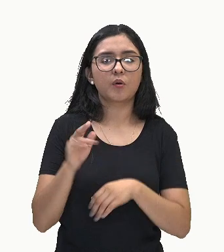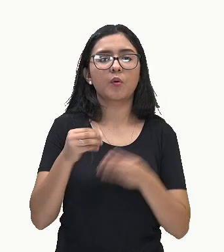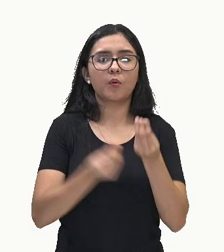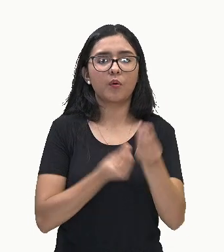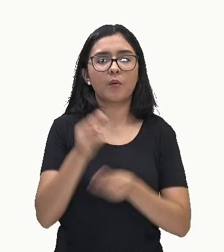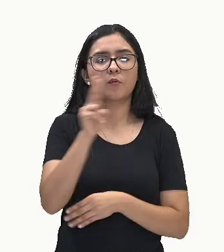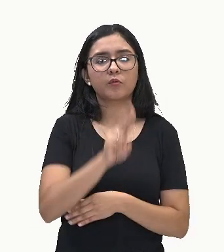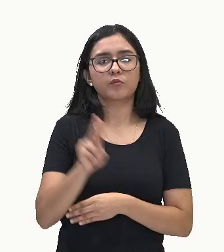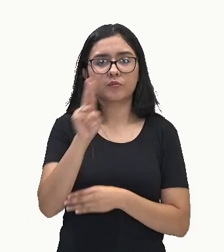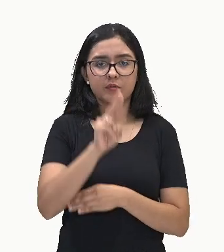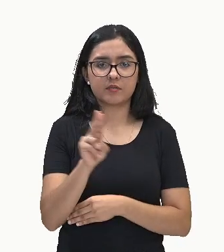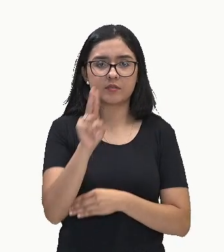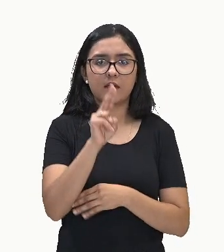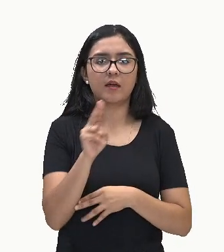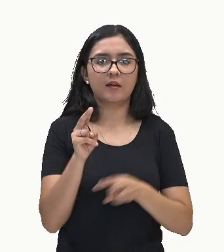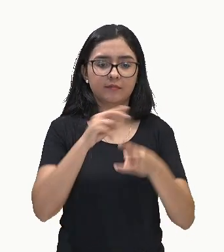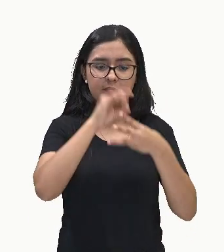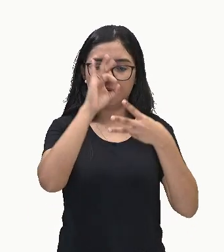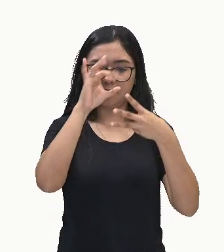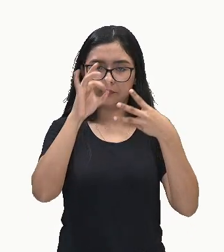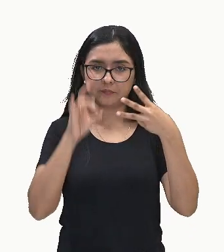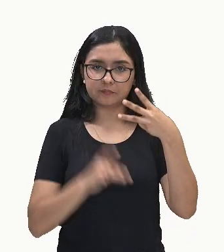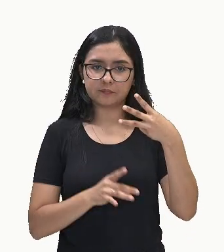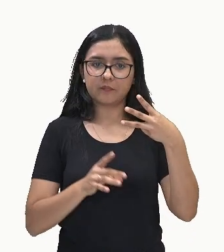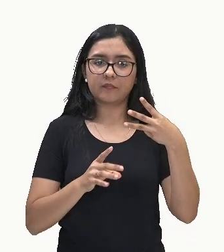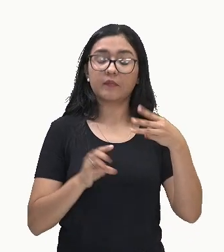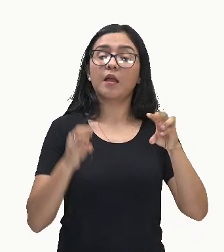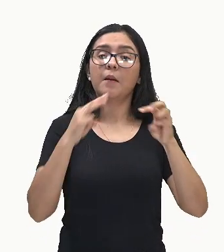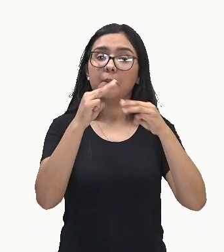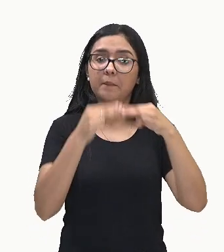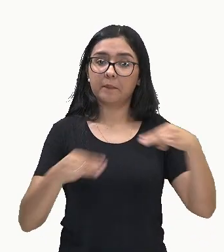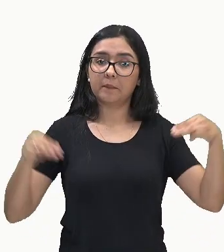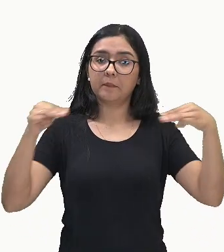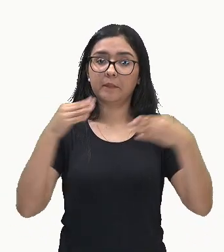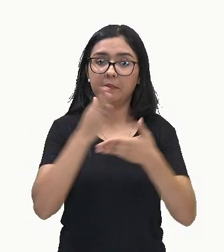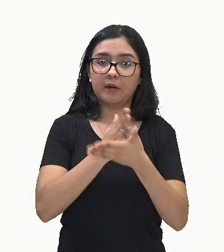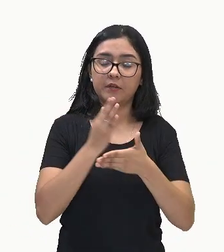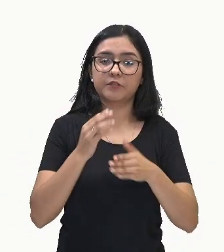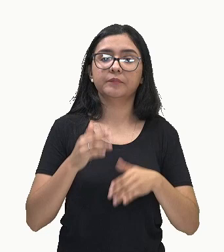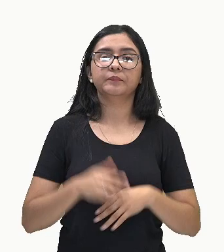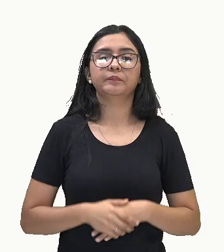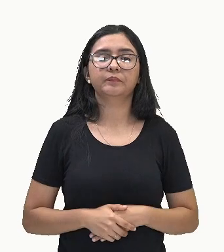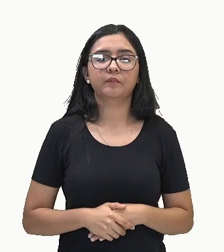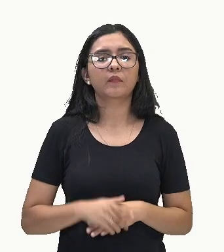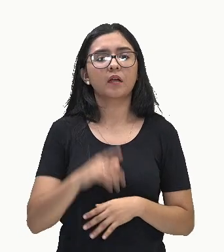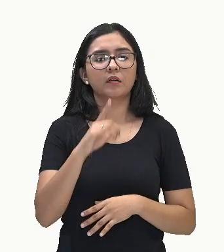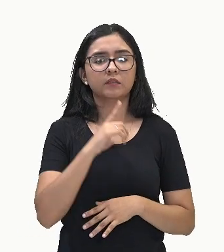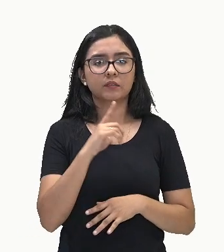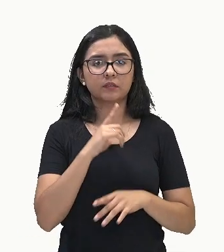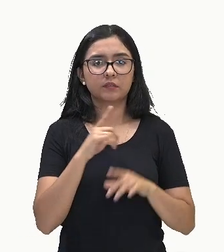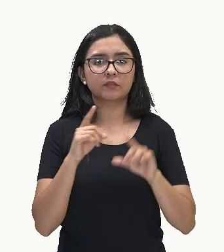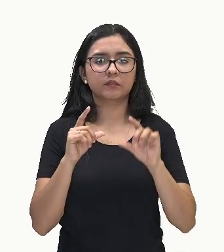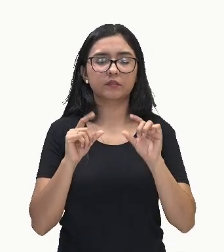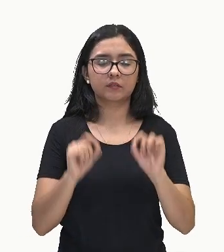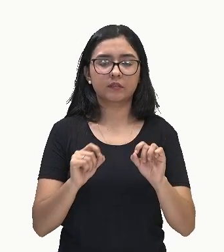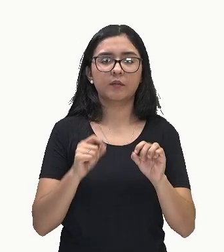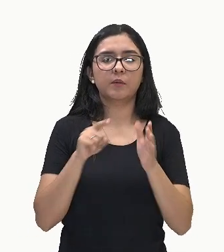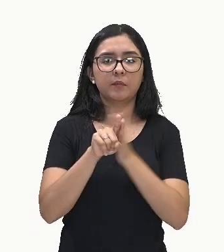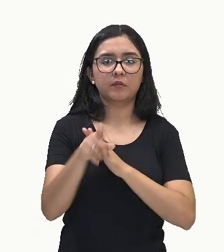de Tend Central né no caso aqui média né Então temos uma questão do Enem de